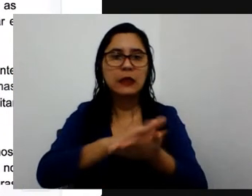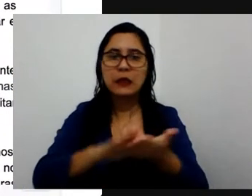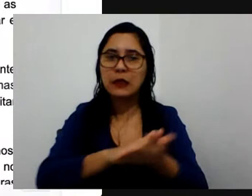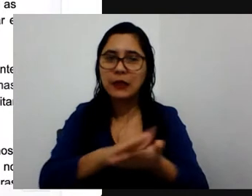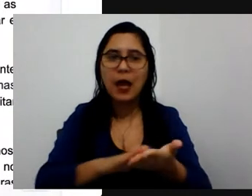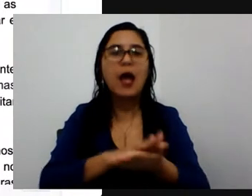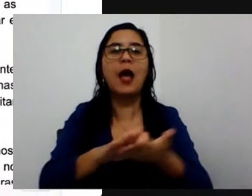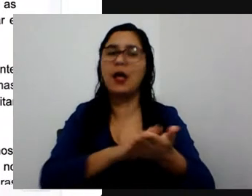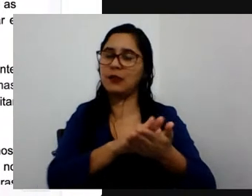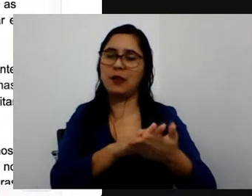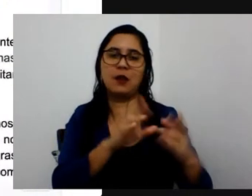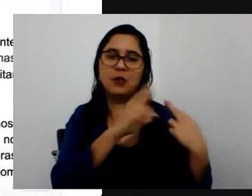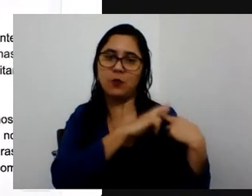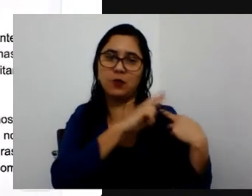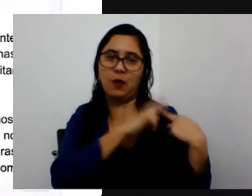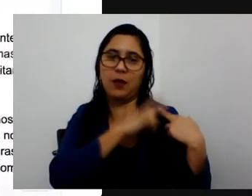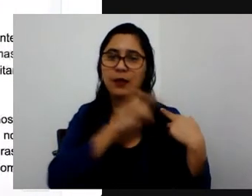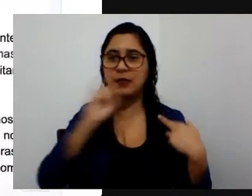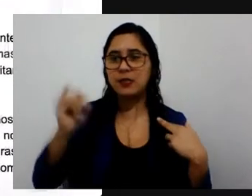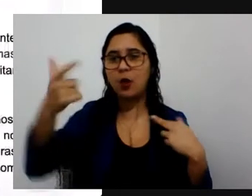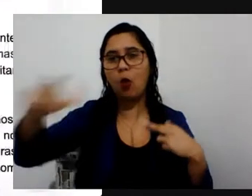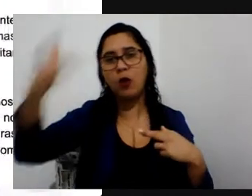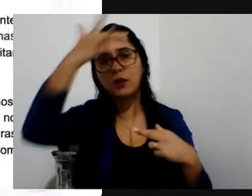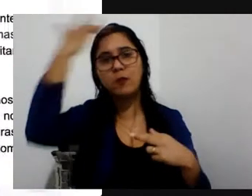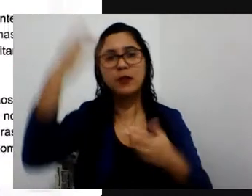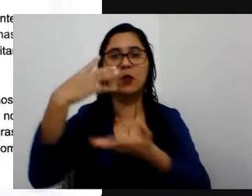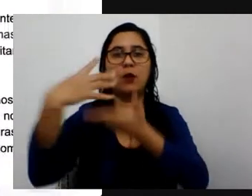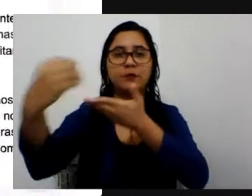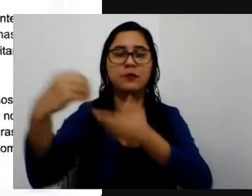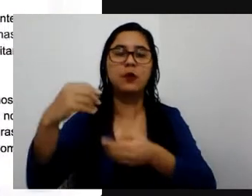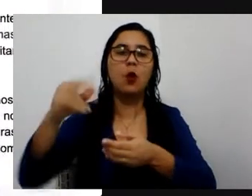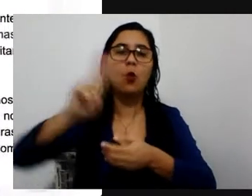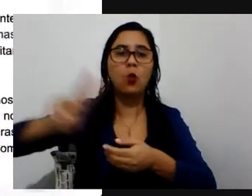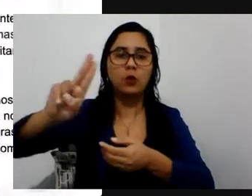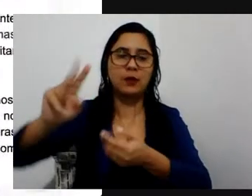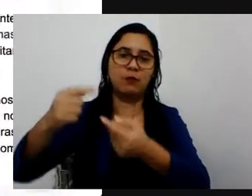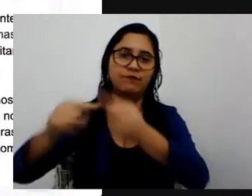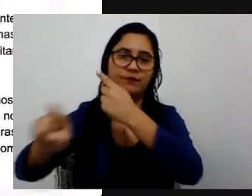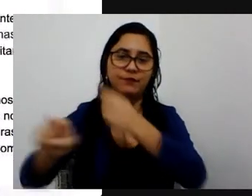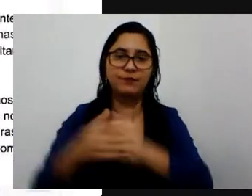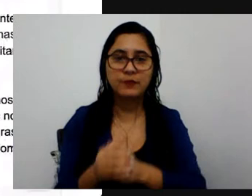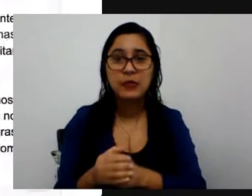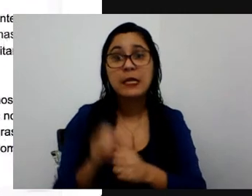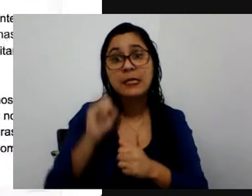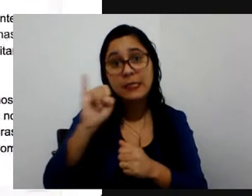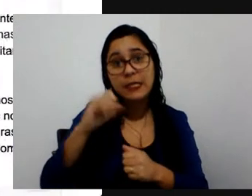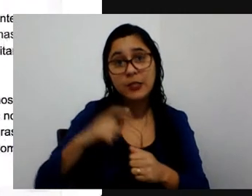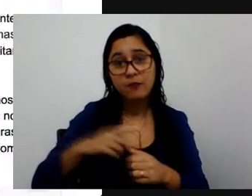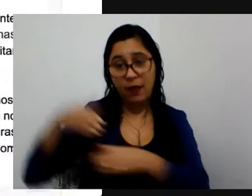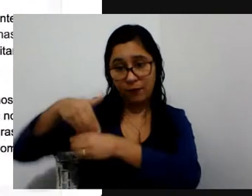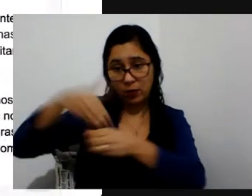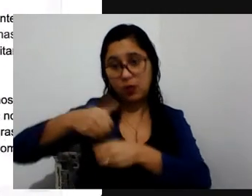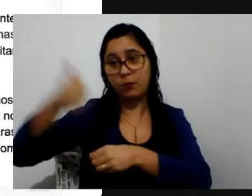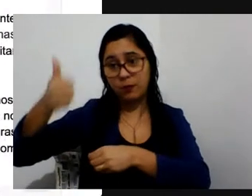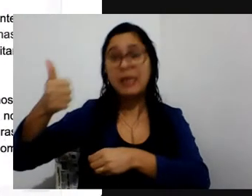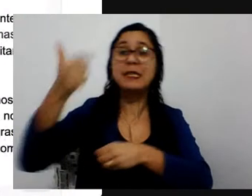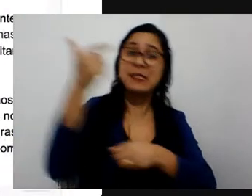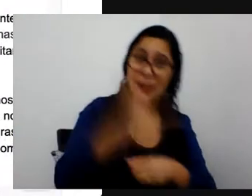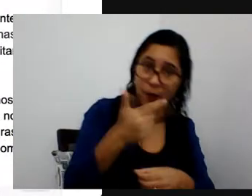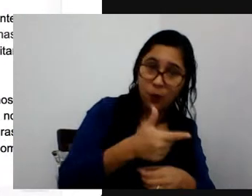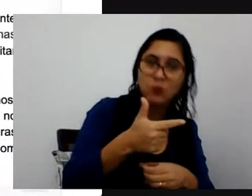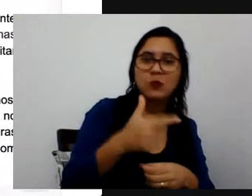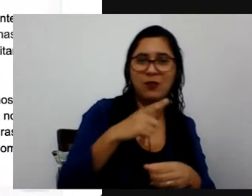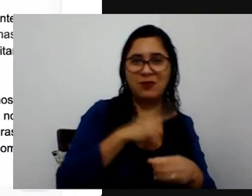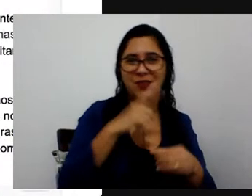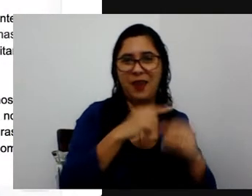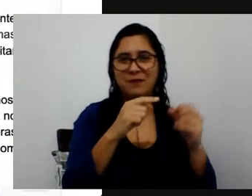uso indevido de tais imagens, obviamente. No caso de haver um segundo turno de votação, conforme o parágrafo 6º